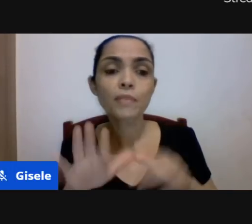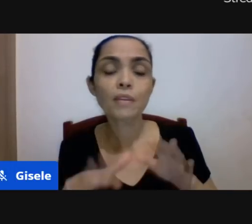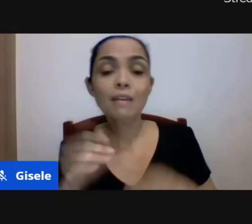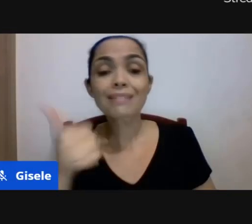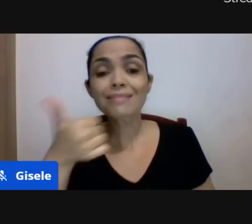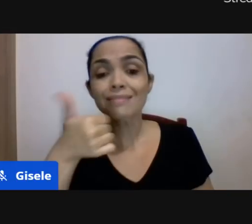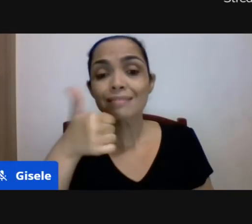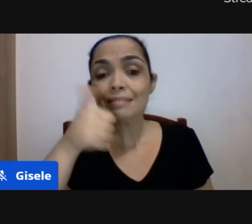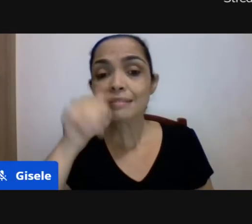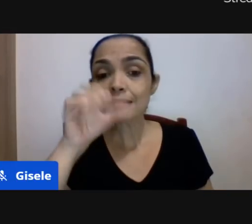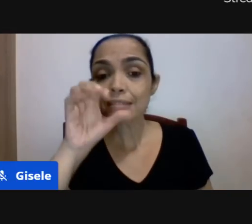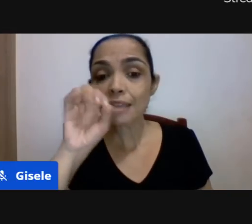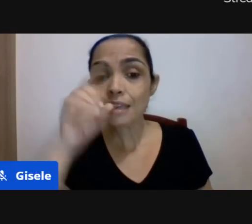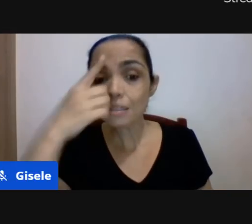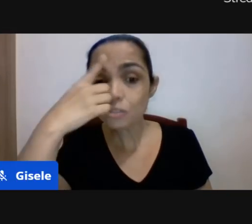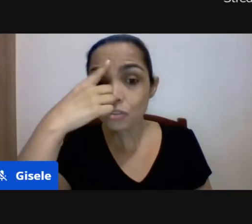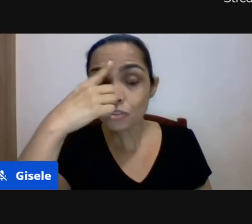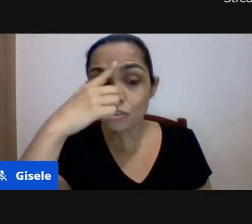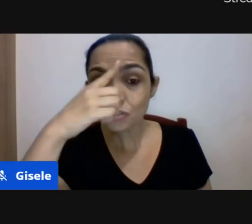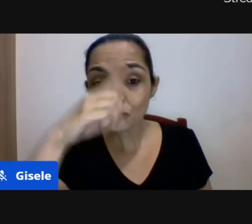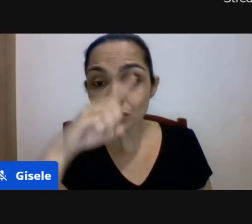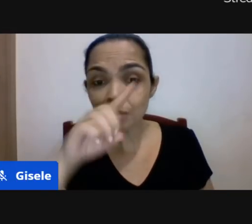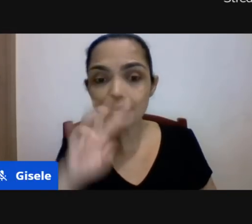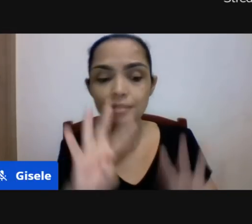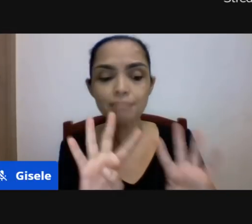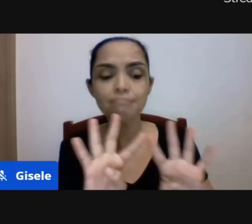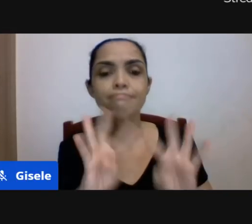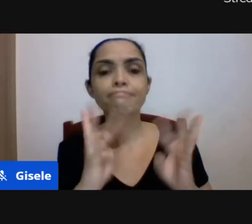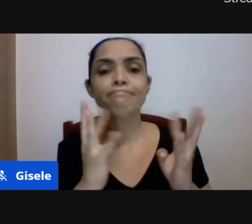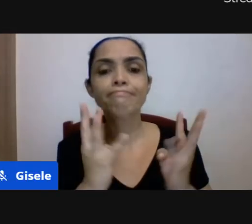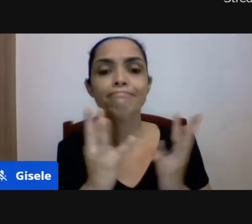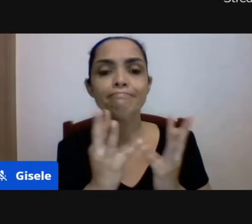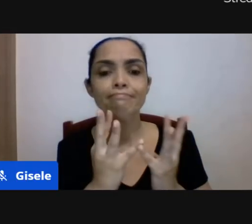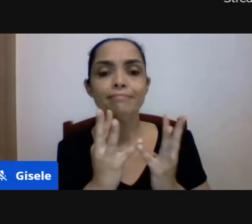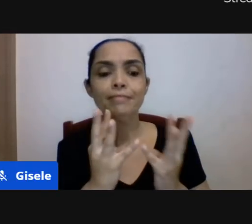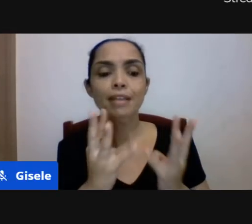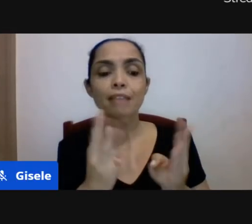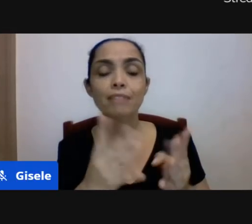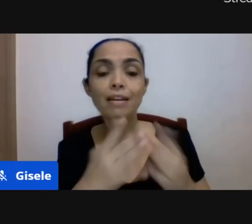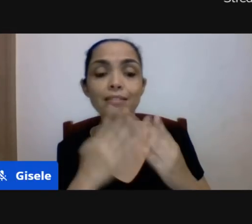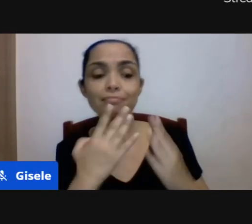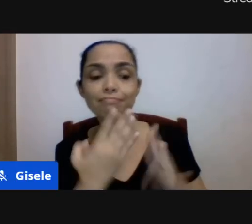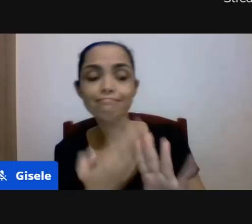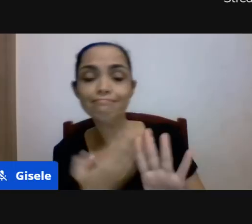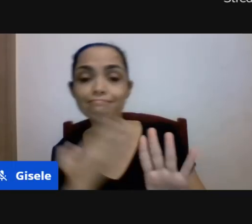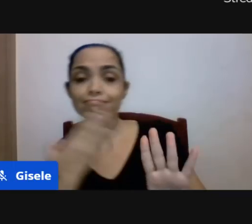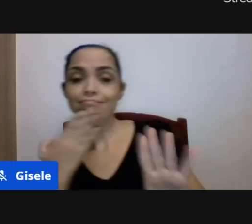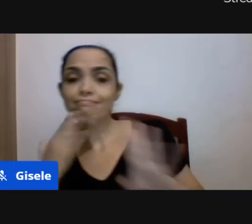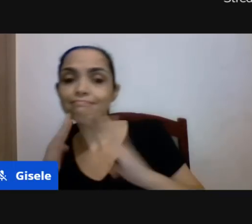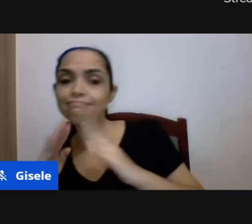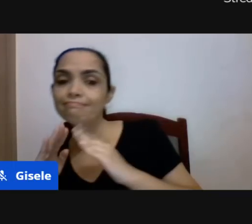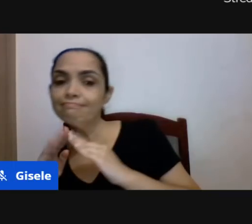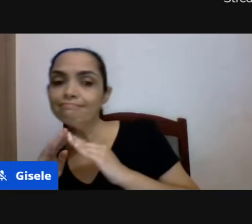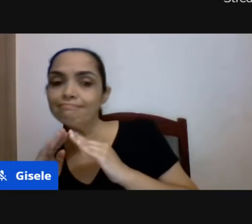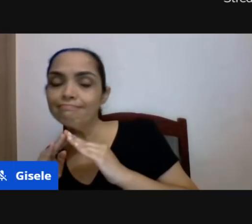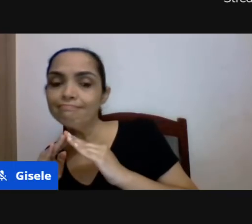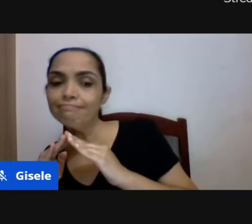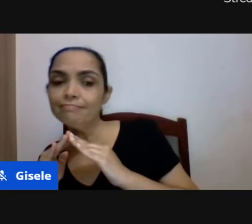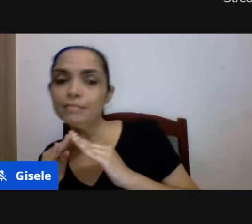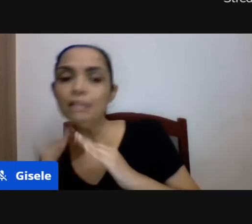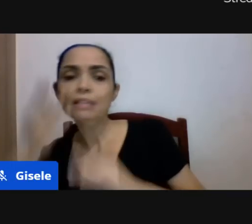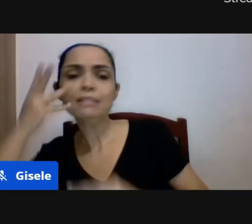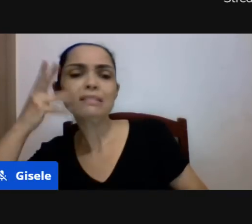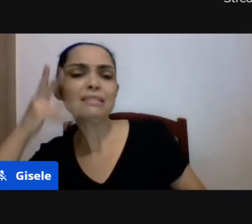dias isolada na casa dela, em isolamento domiciliar ou, dependendo do caso, hospitalar. Criança, funcionário, qualquer